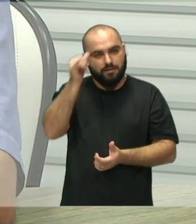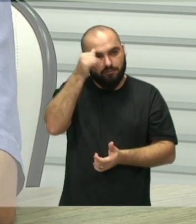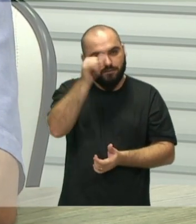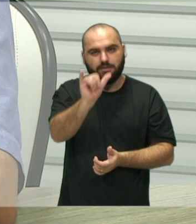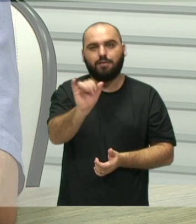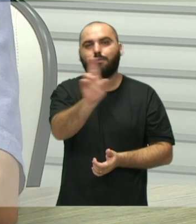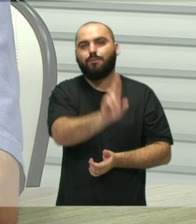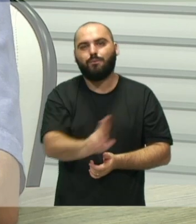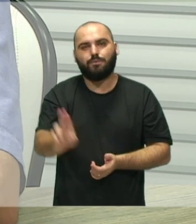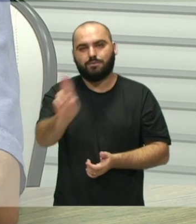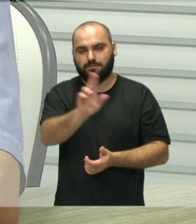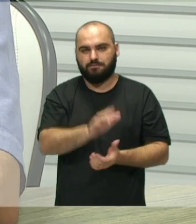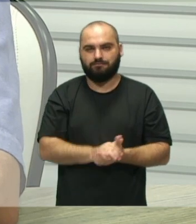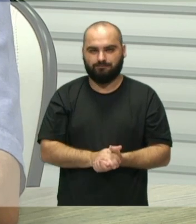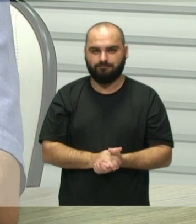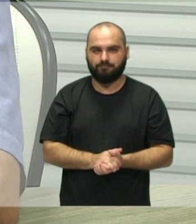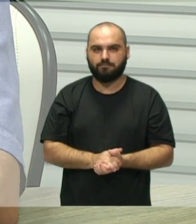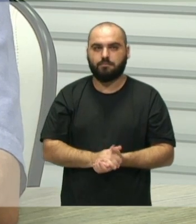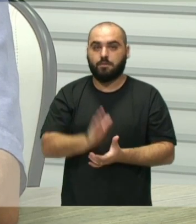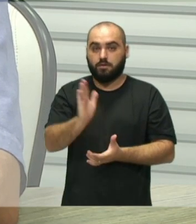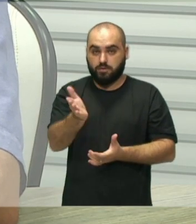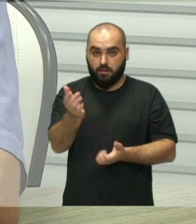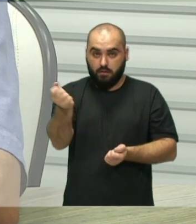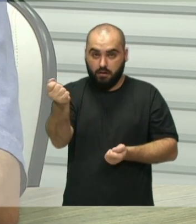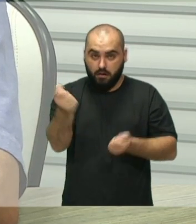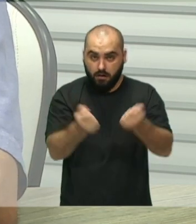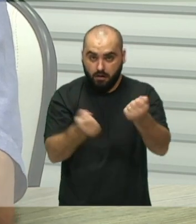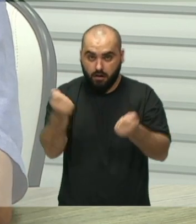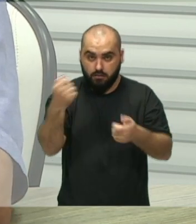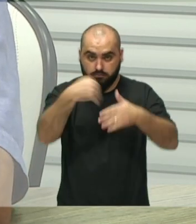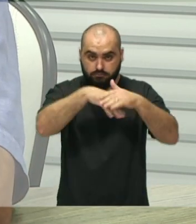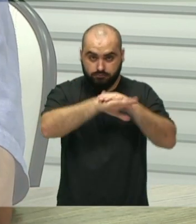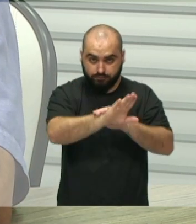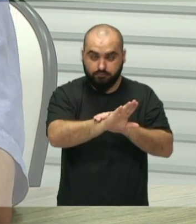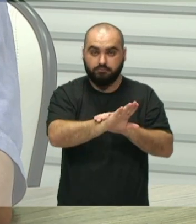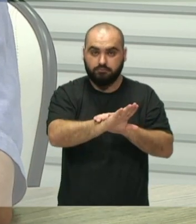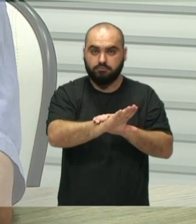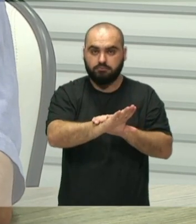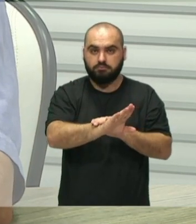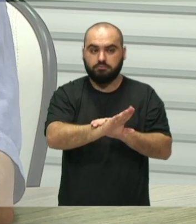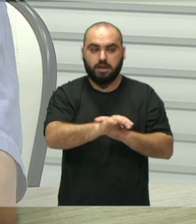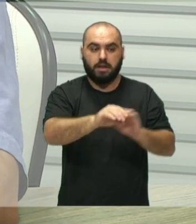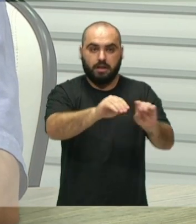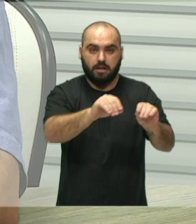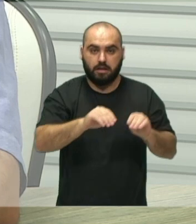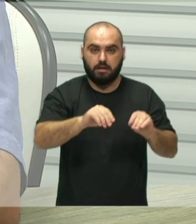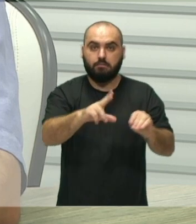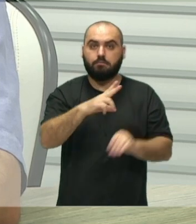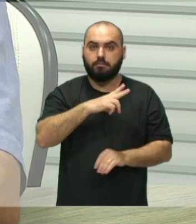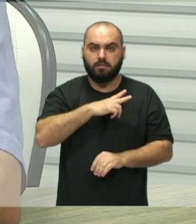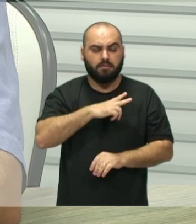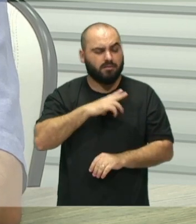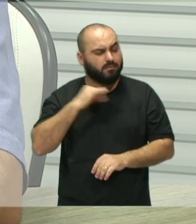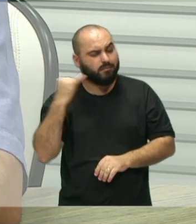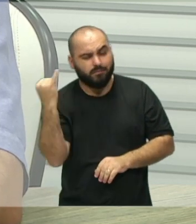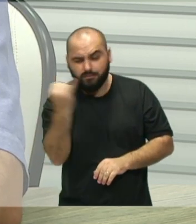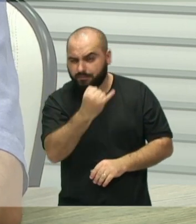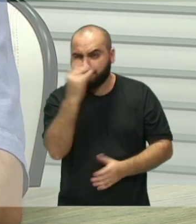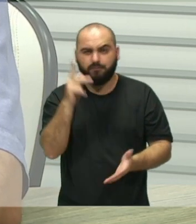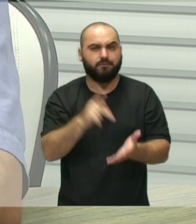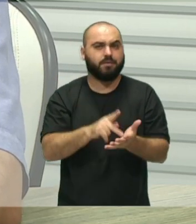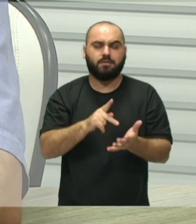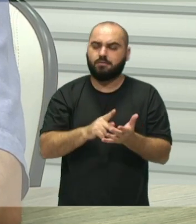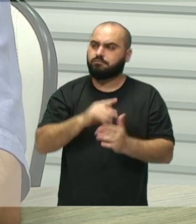veículo. A questão dos estacionamentos, os parkings em terrenos privados, isso é fundamental para o desenvolvimento